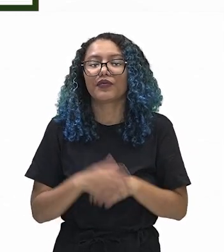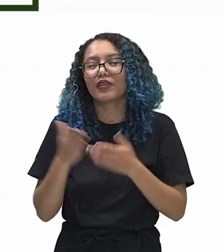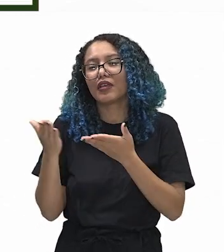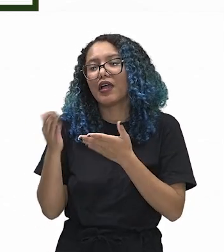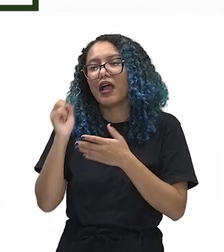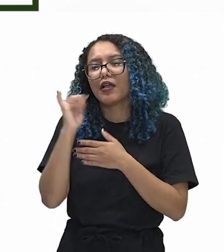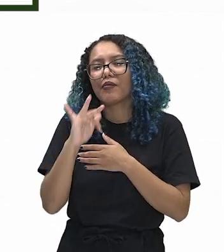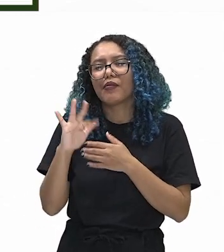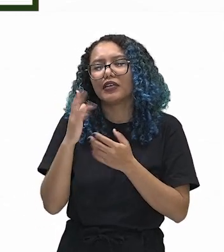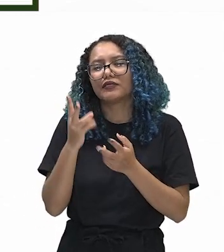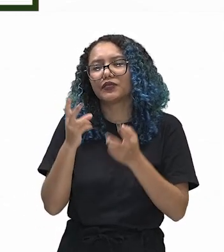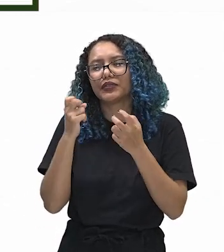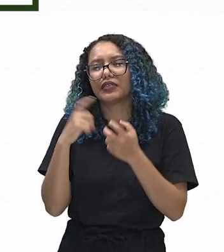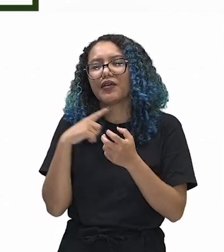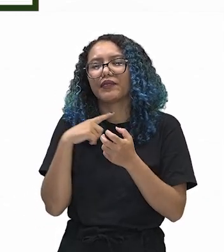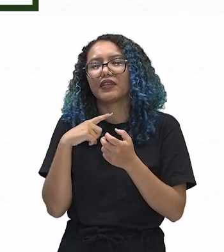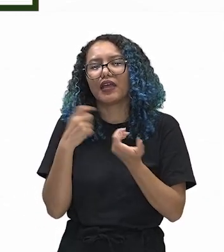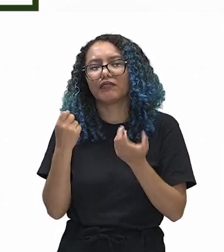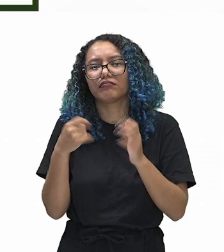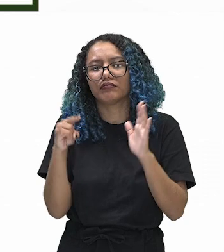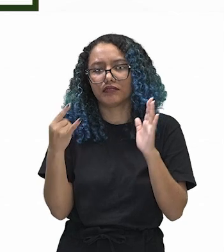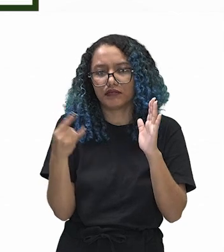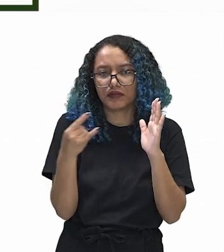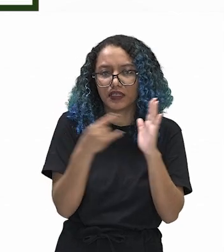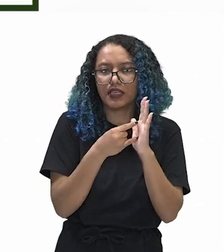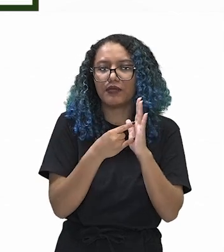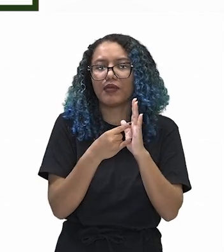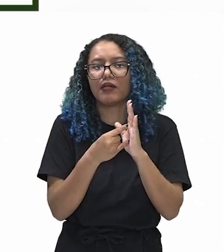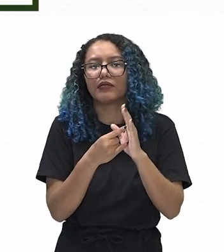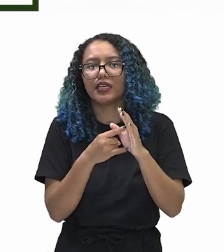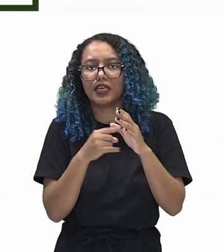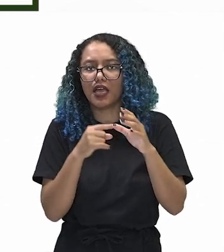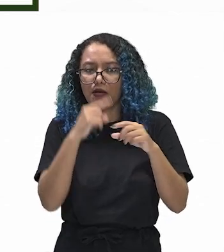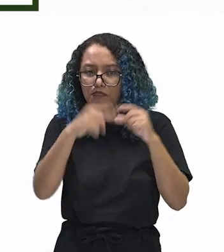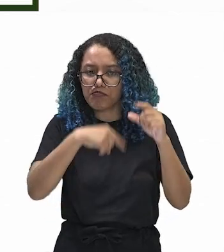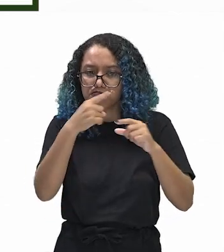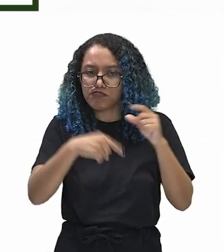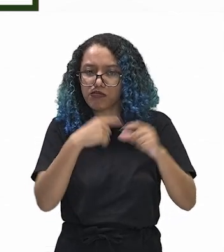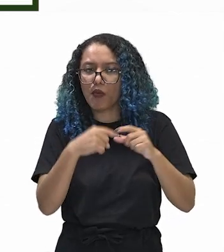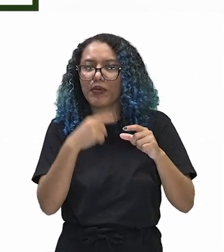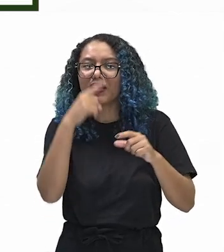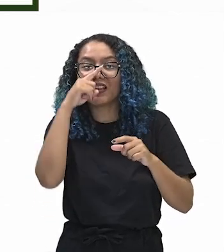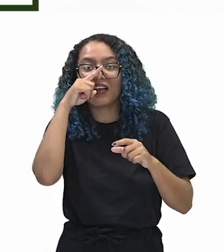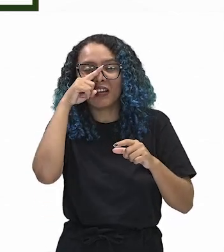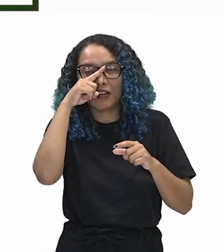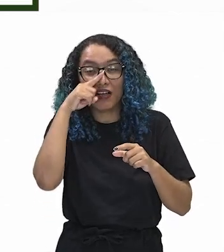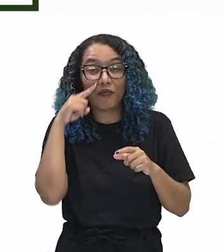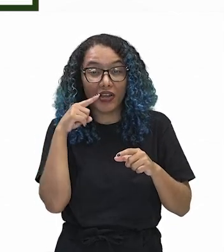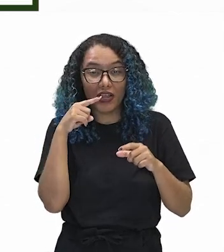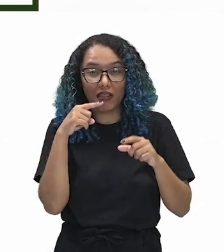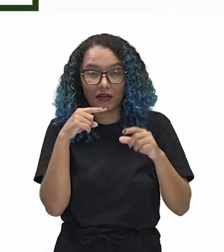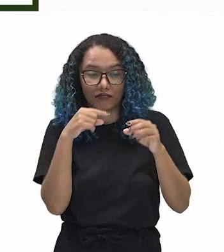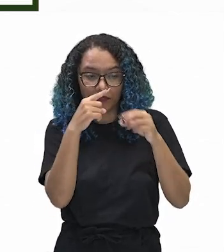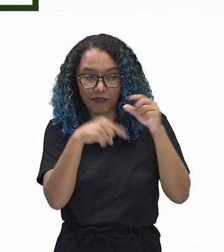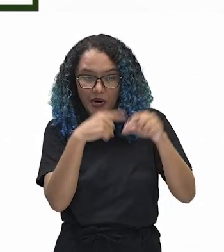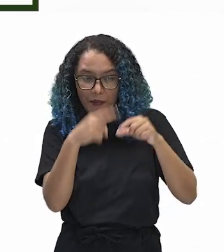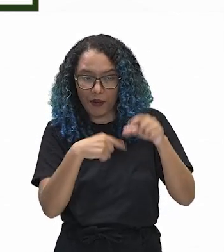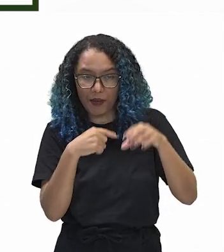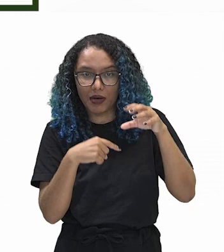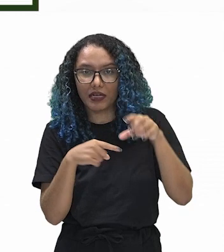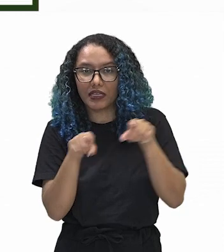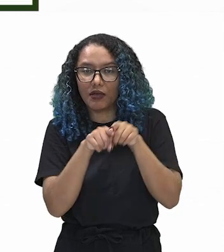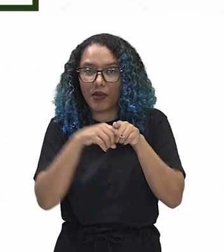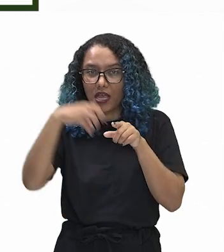um ímã, uma bobina amarela, a bobina são várias espiras, e uma lâmpada, tá? E